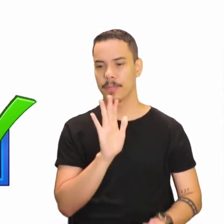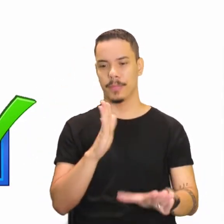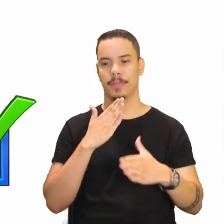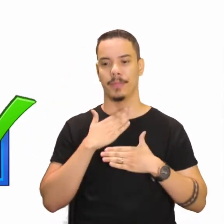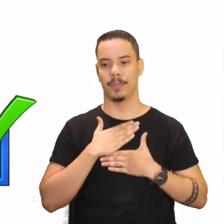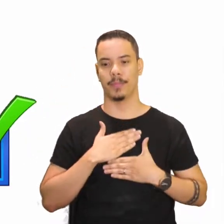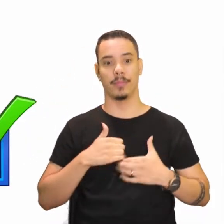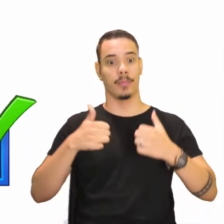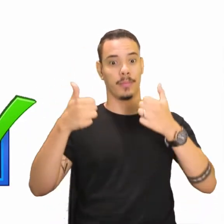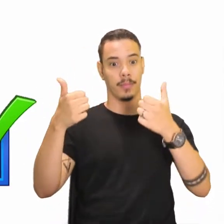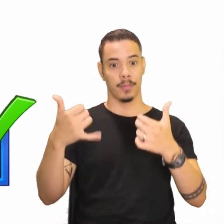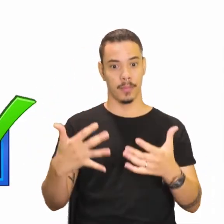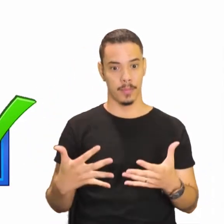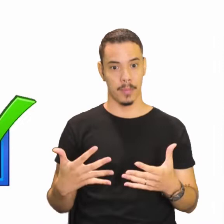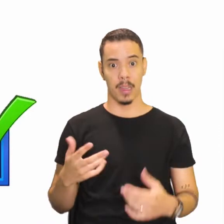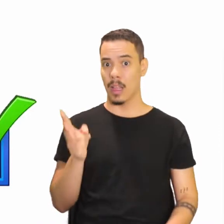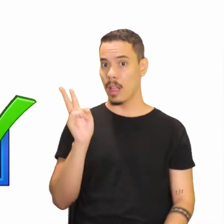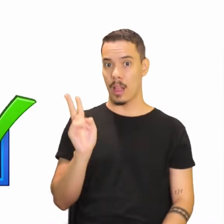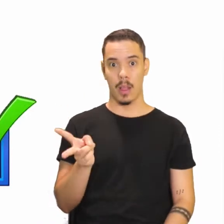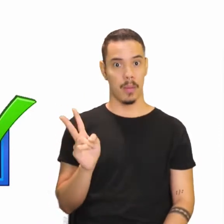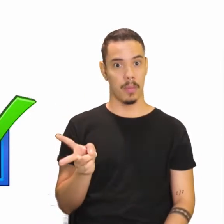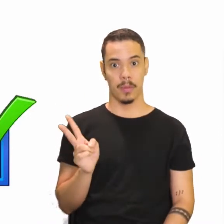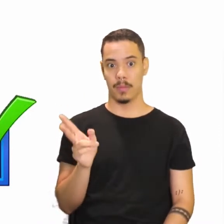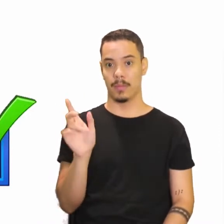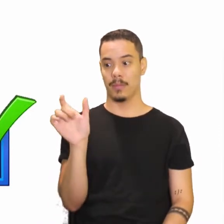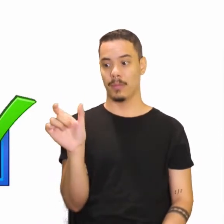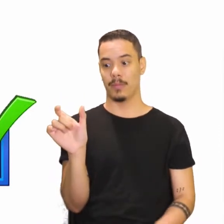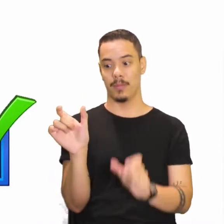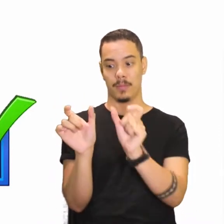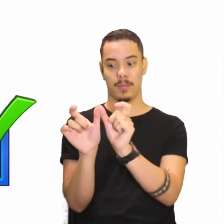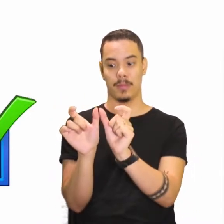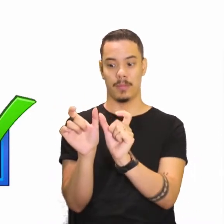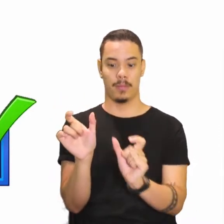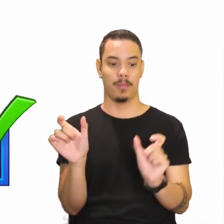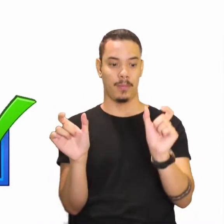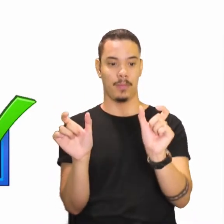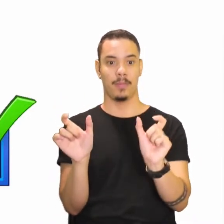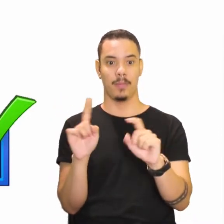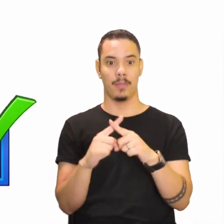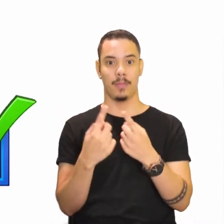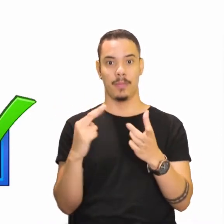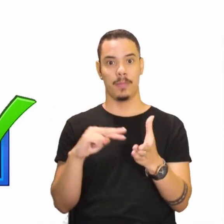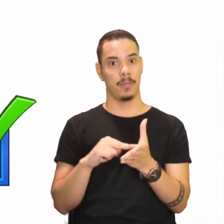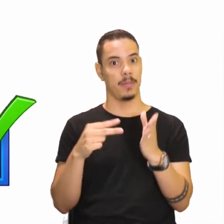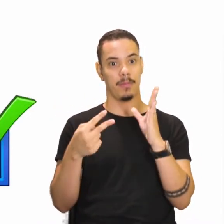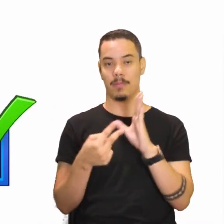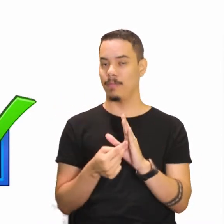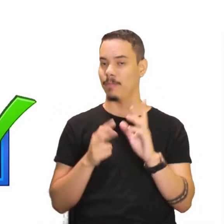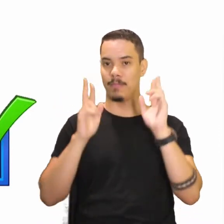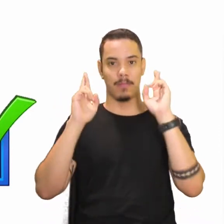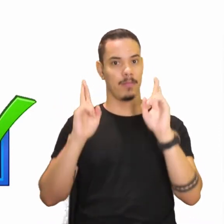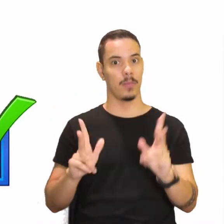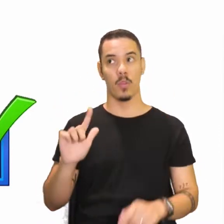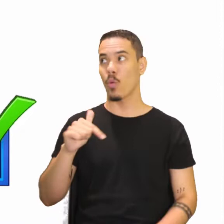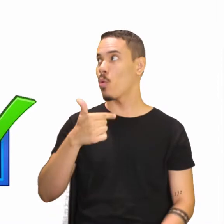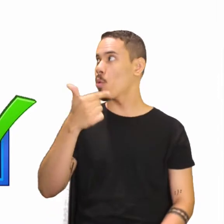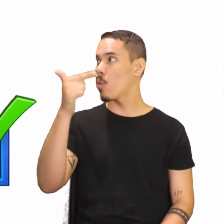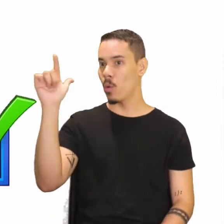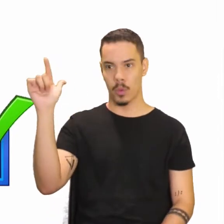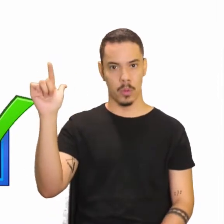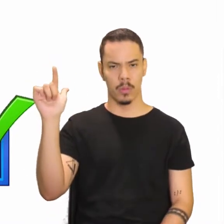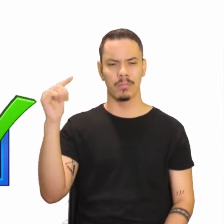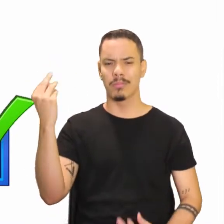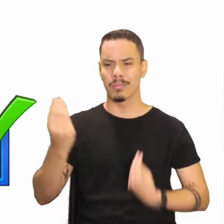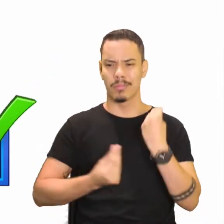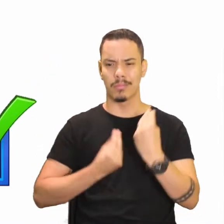esse acerca de, a mesma pronúncia? É a mesma pronúncia, mas o significado é totalmente diferente. E como que